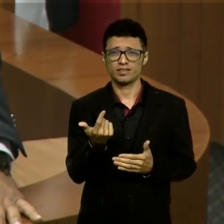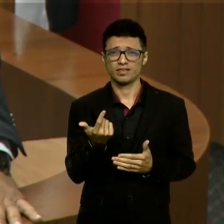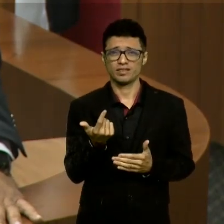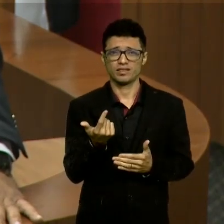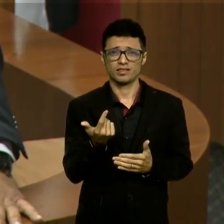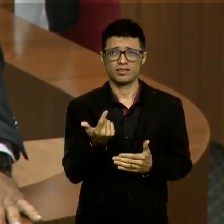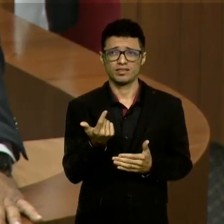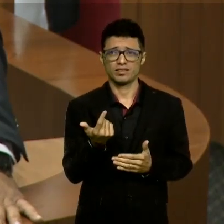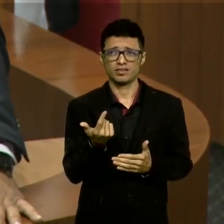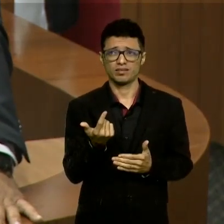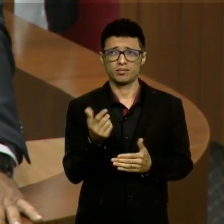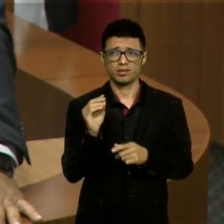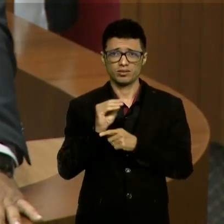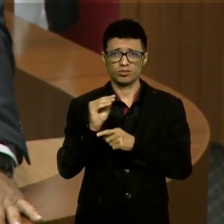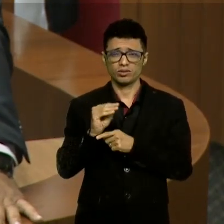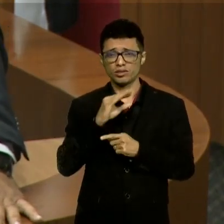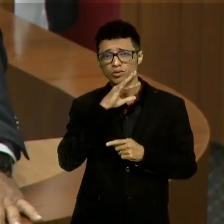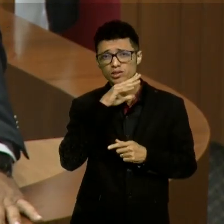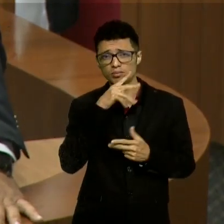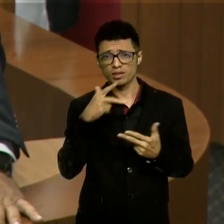Mas...